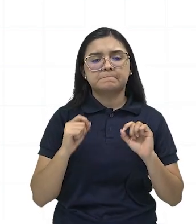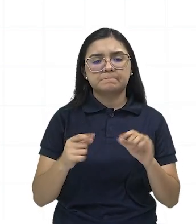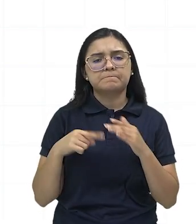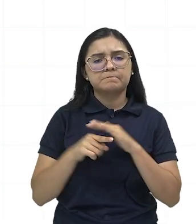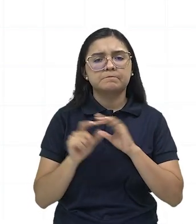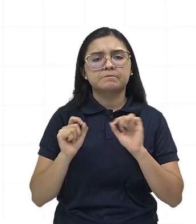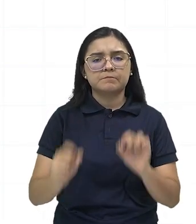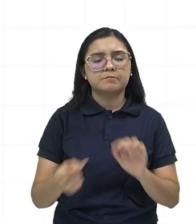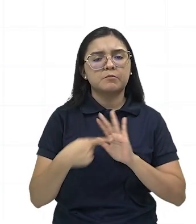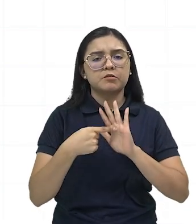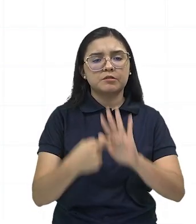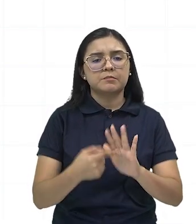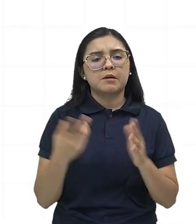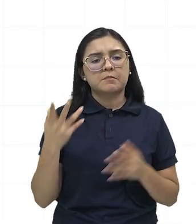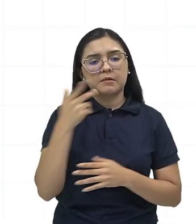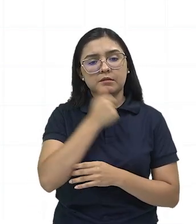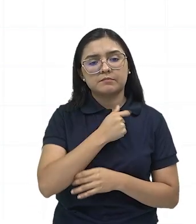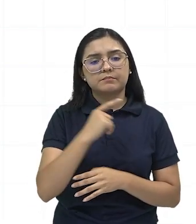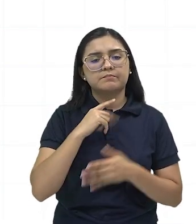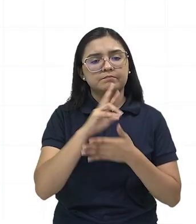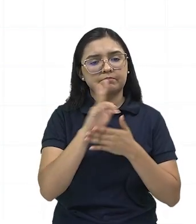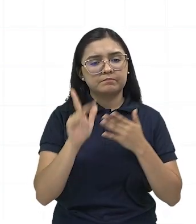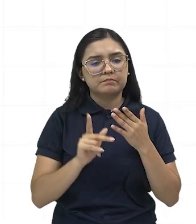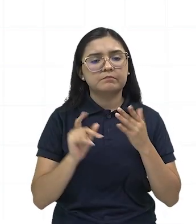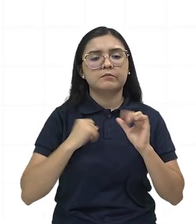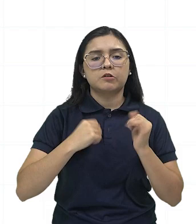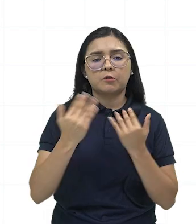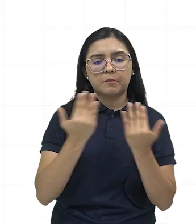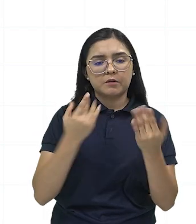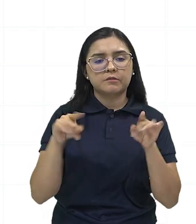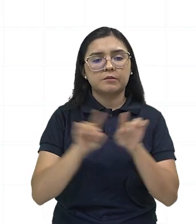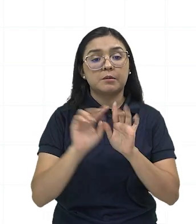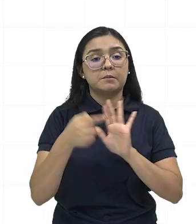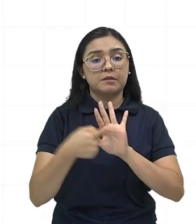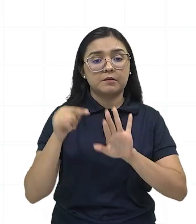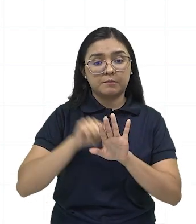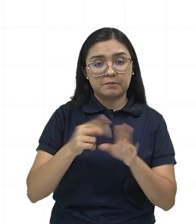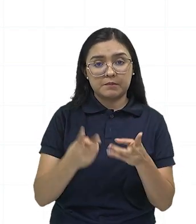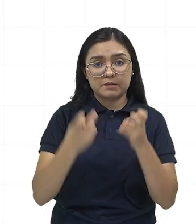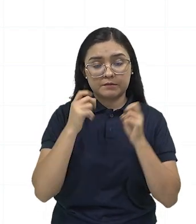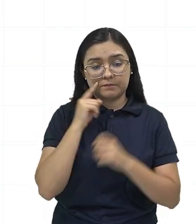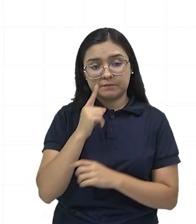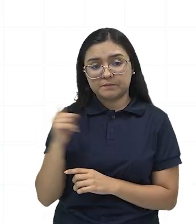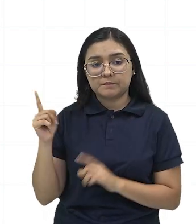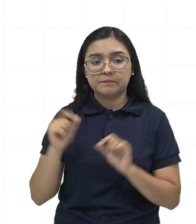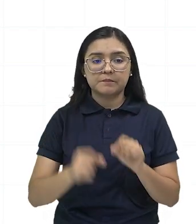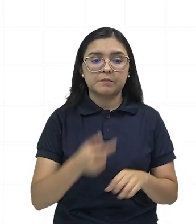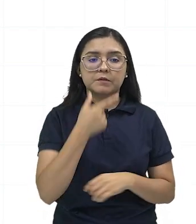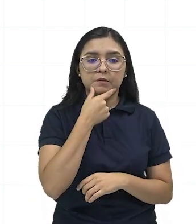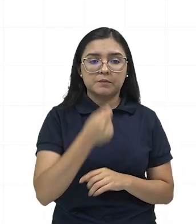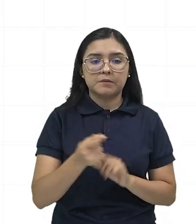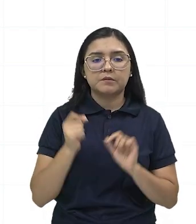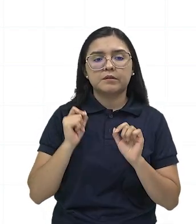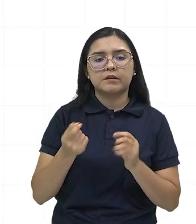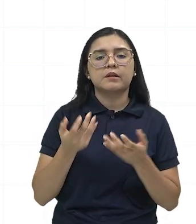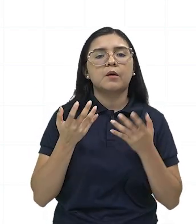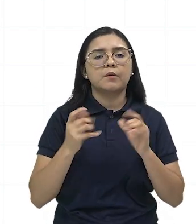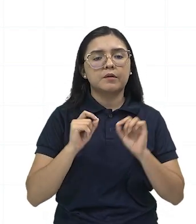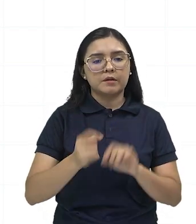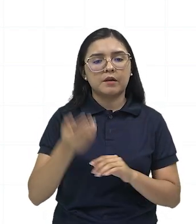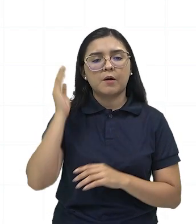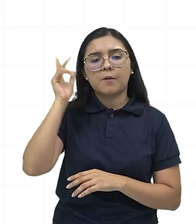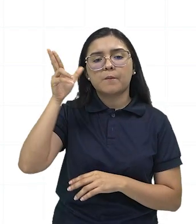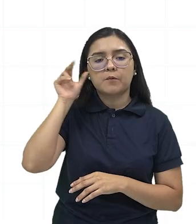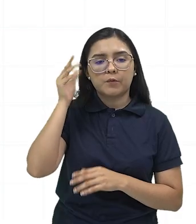uma beleza. E ele é rico nessas comparações, nessas metáforas. Então observem comigo, o menino quer um burrinho